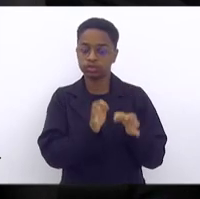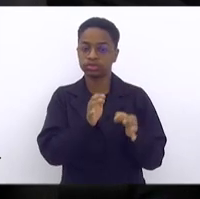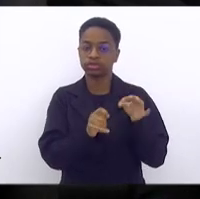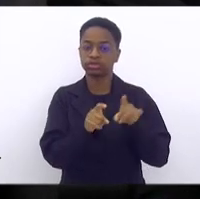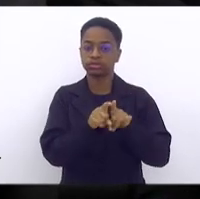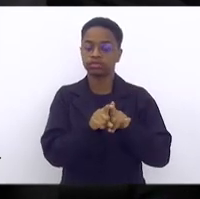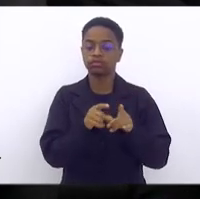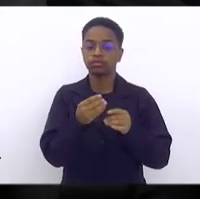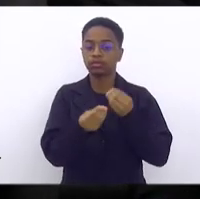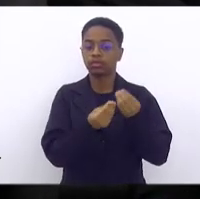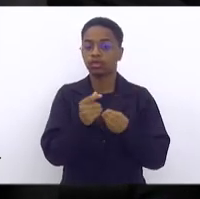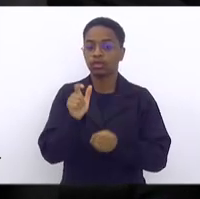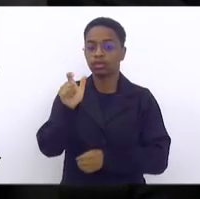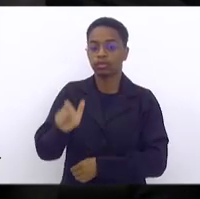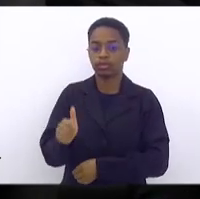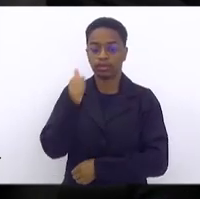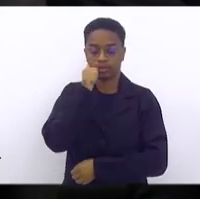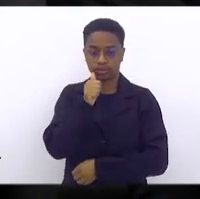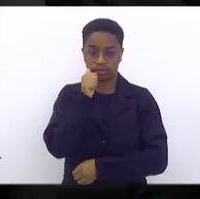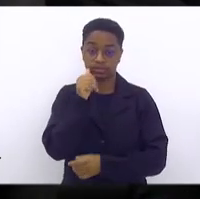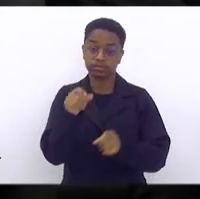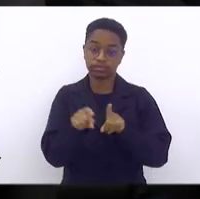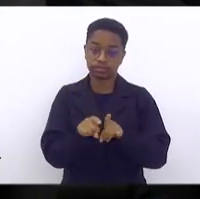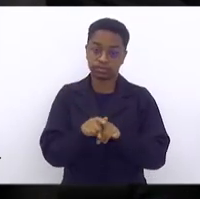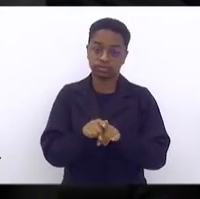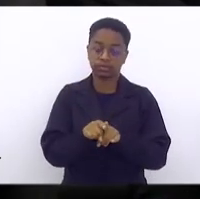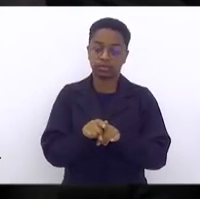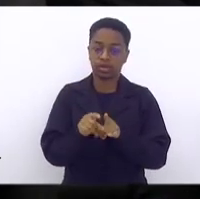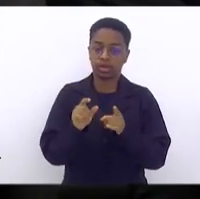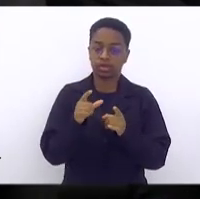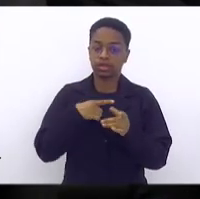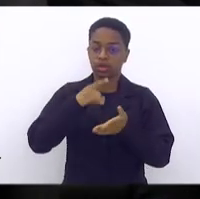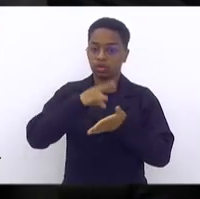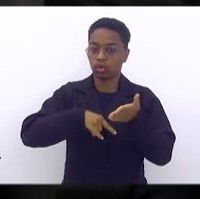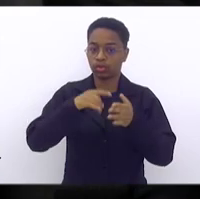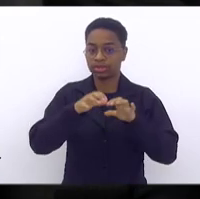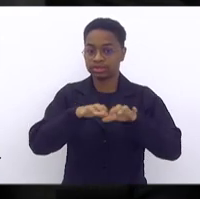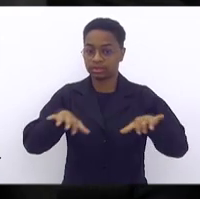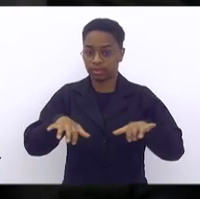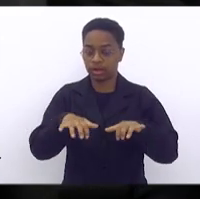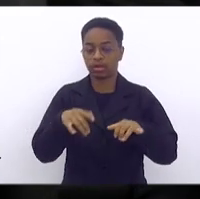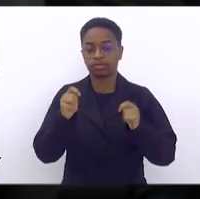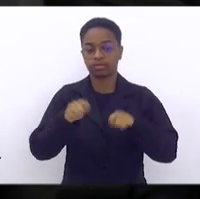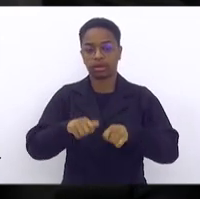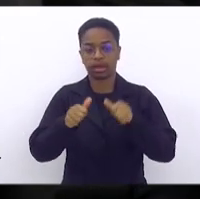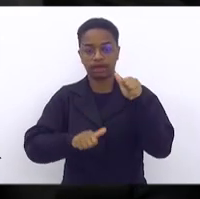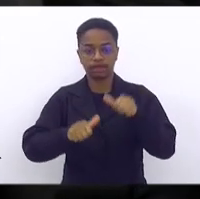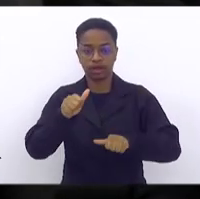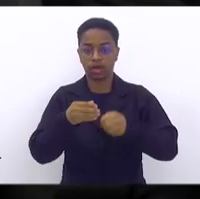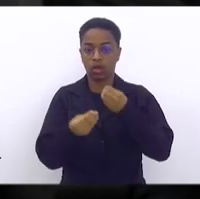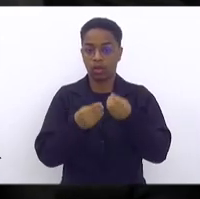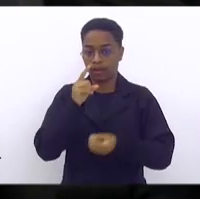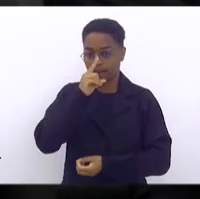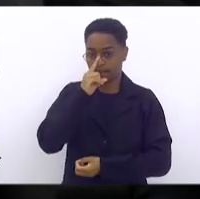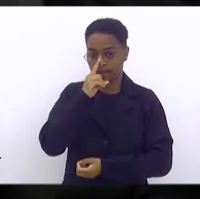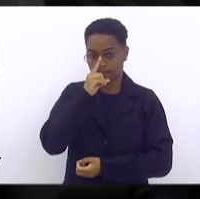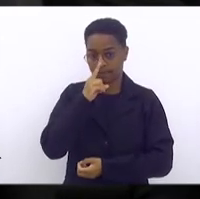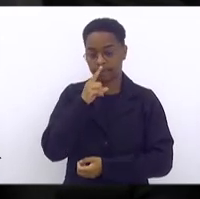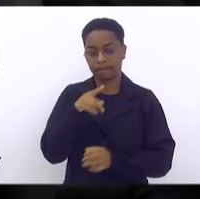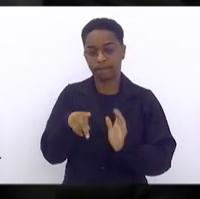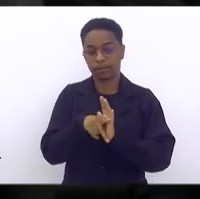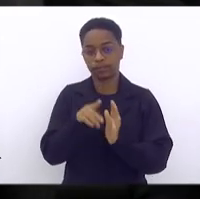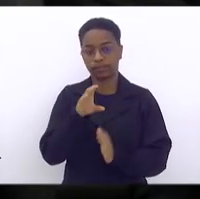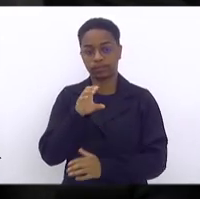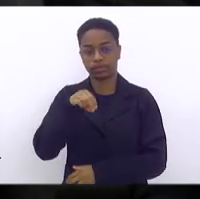qual é a condição daquela vítima. Então, isso já é mostrado em documento à parte, né, o formulário de avaliação de risco do CNJ,